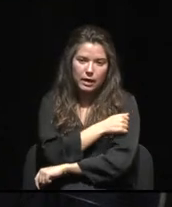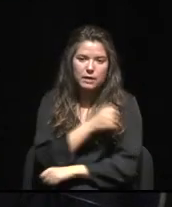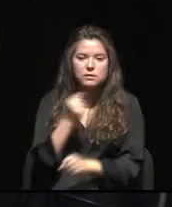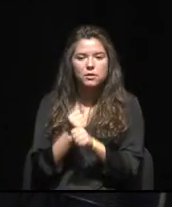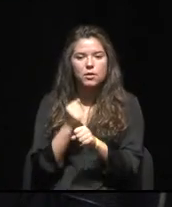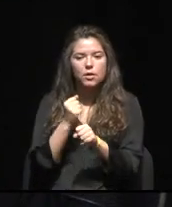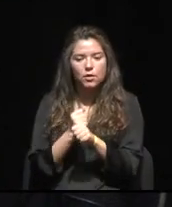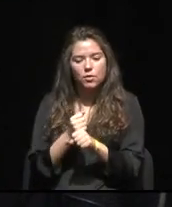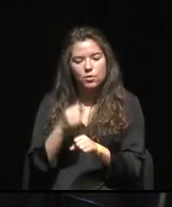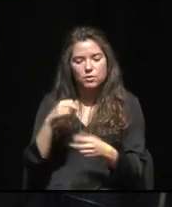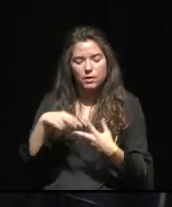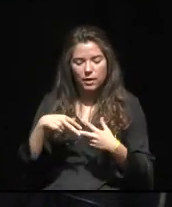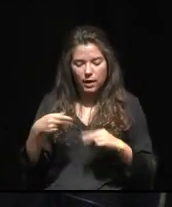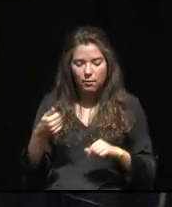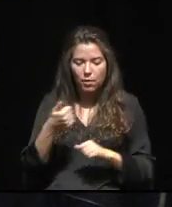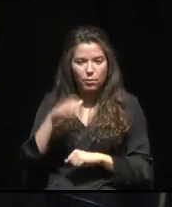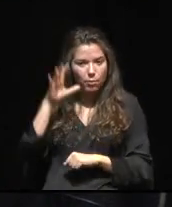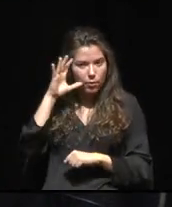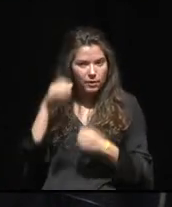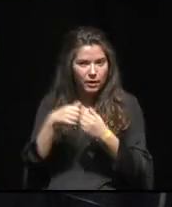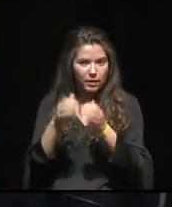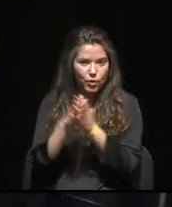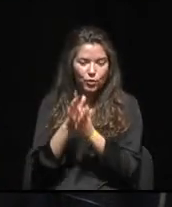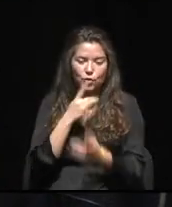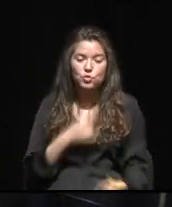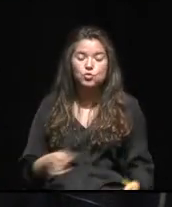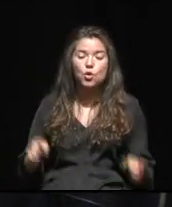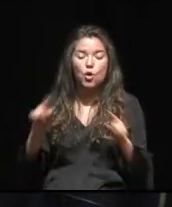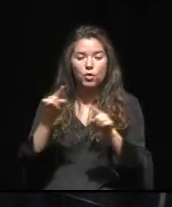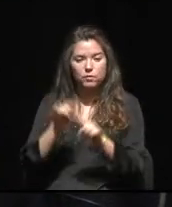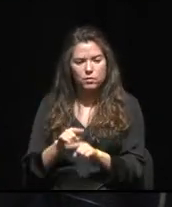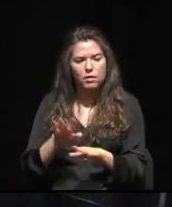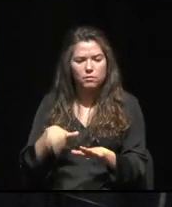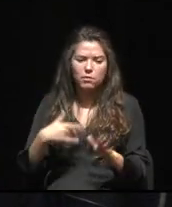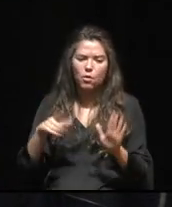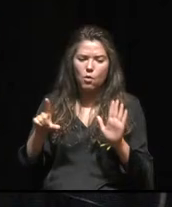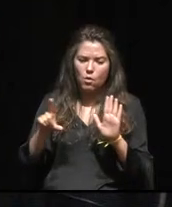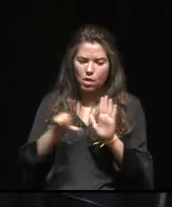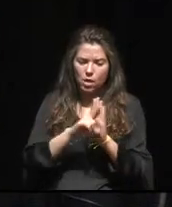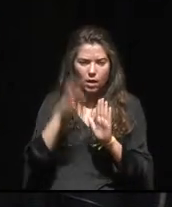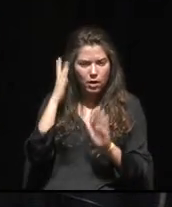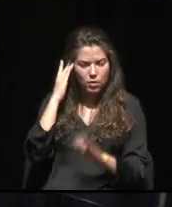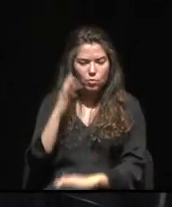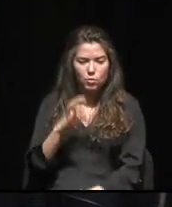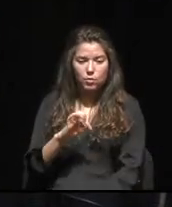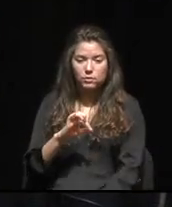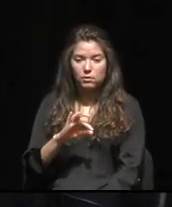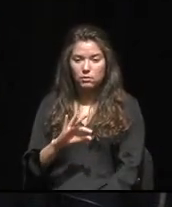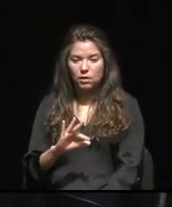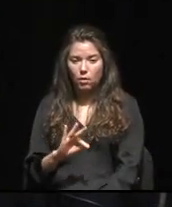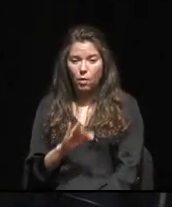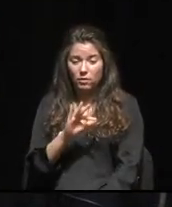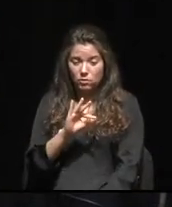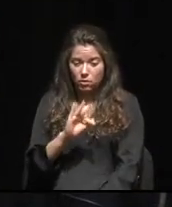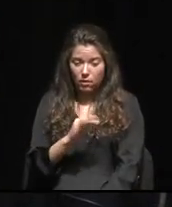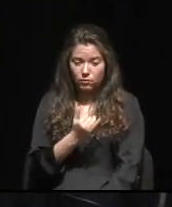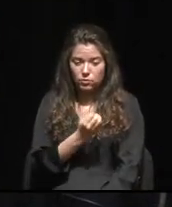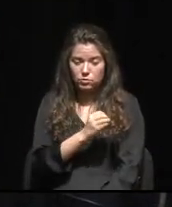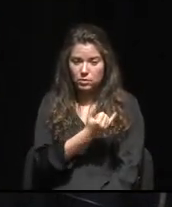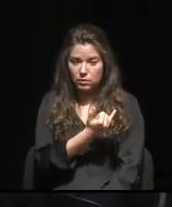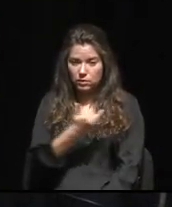Boa tarde a todos novamente posteriormente à entrada em vigor do decreto de lei número 84f